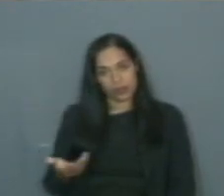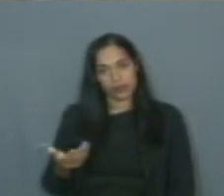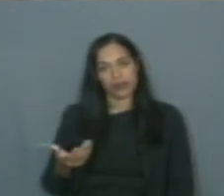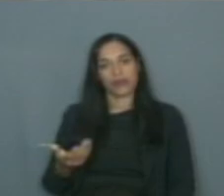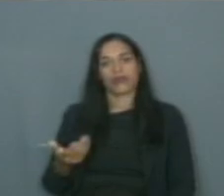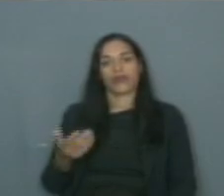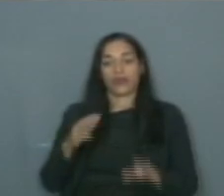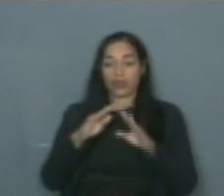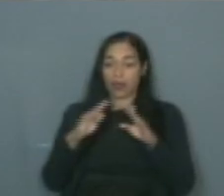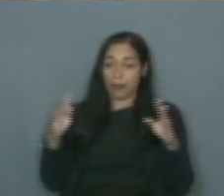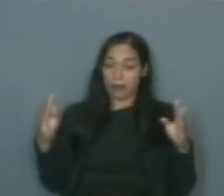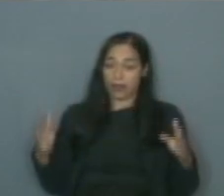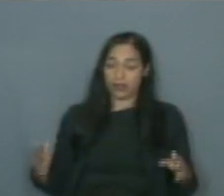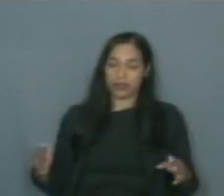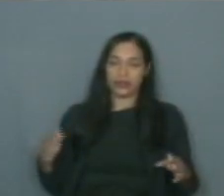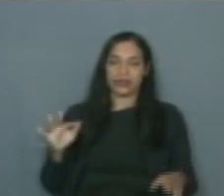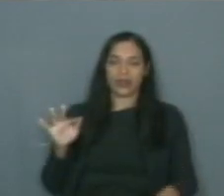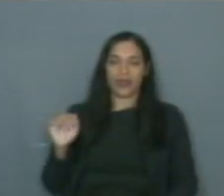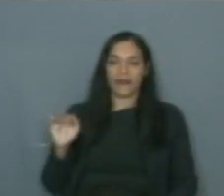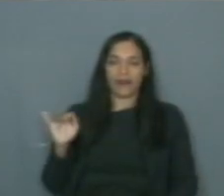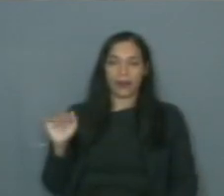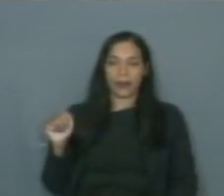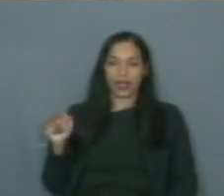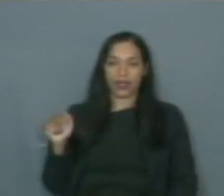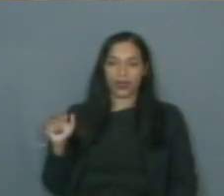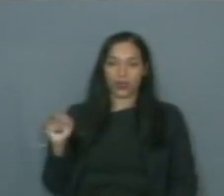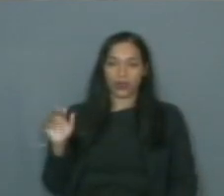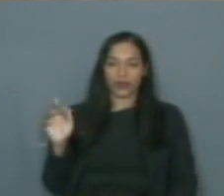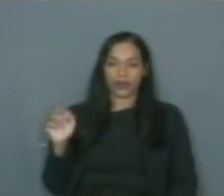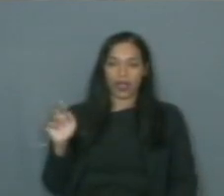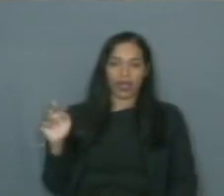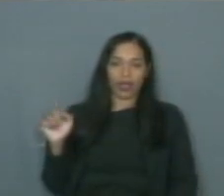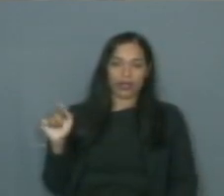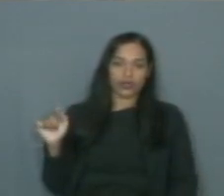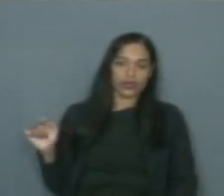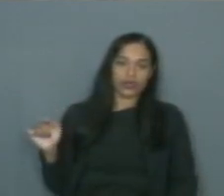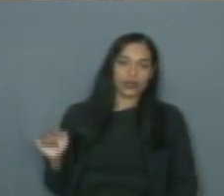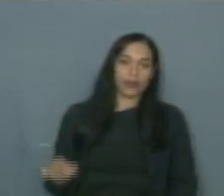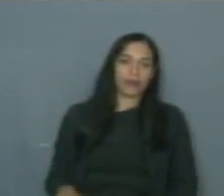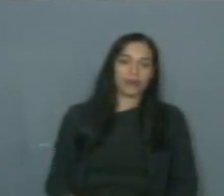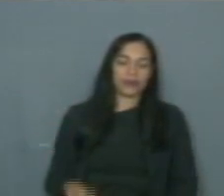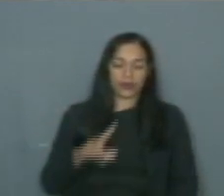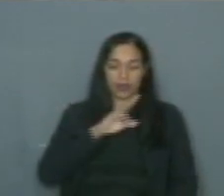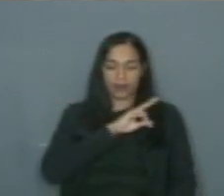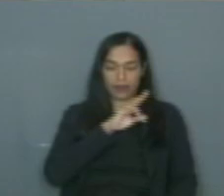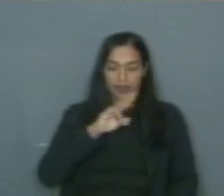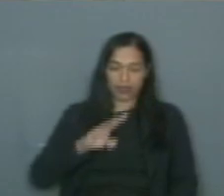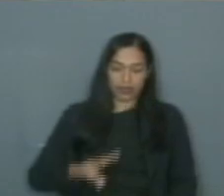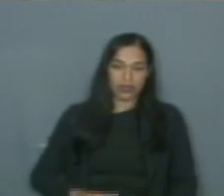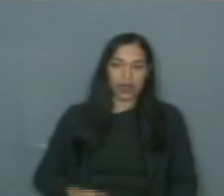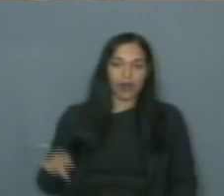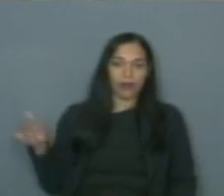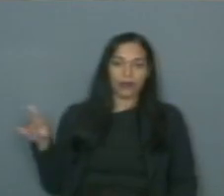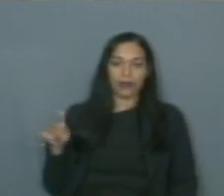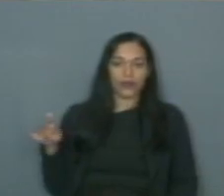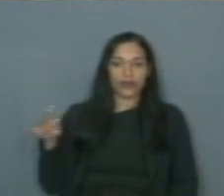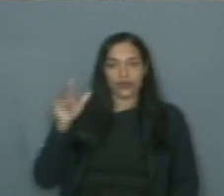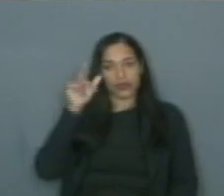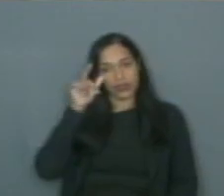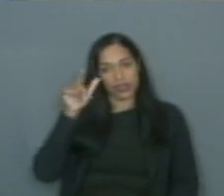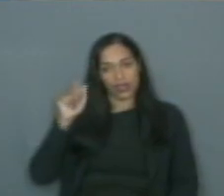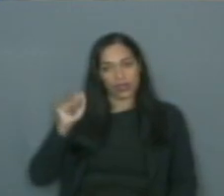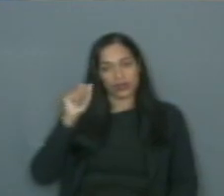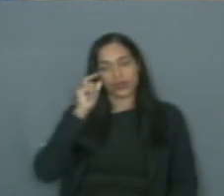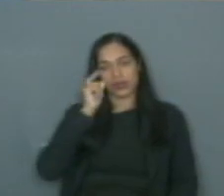fazendo parte da mesa, Fabiano Ferraz, e a vereadora professora Ana Lúcia.